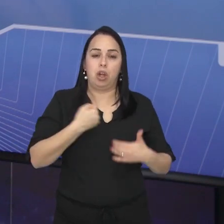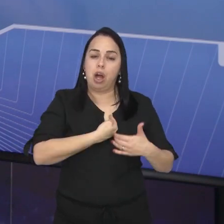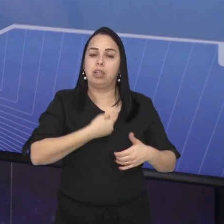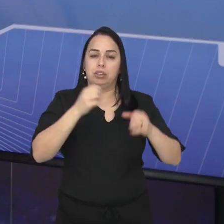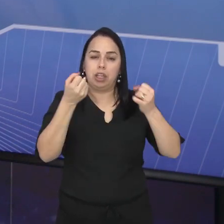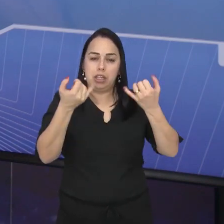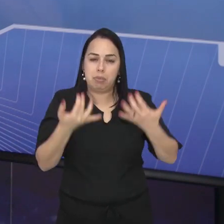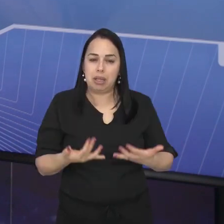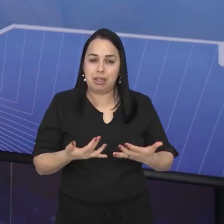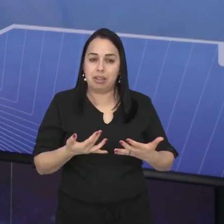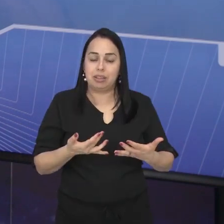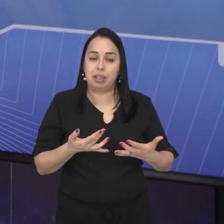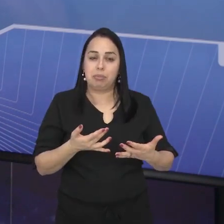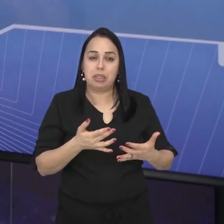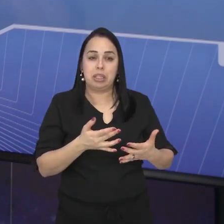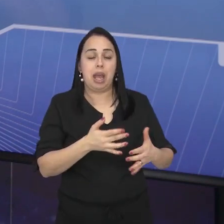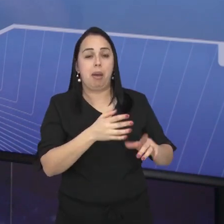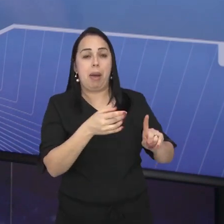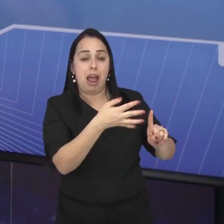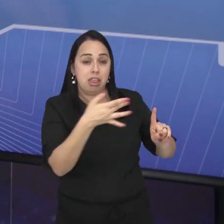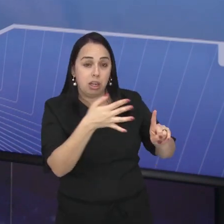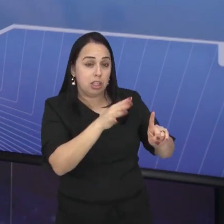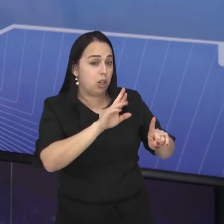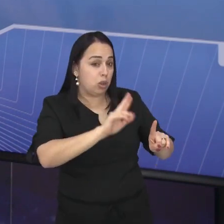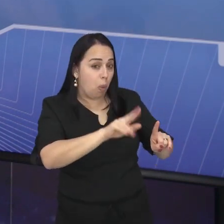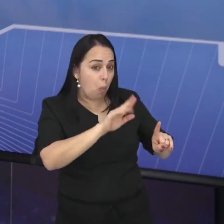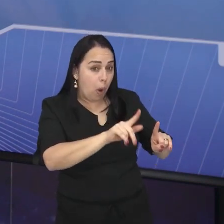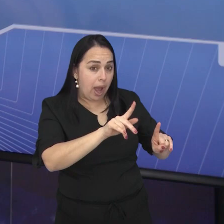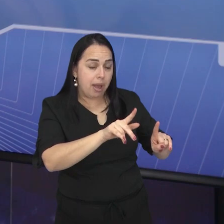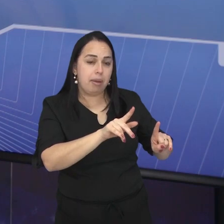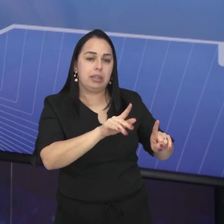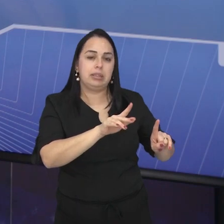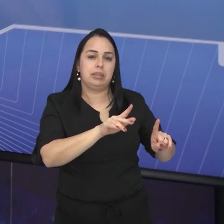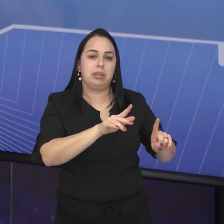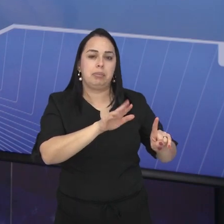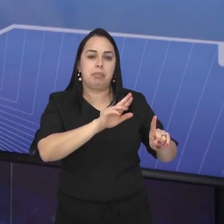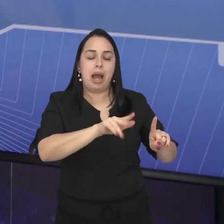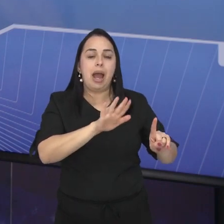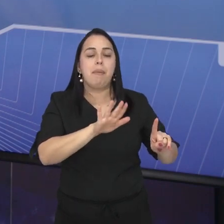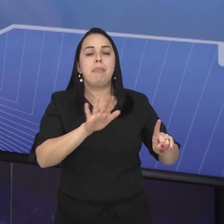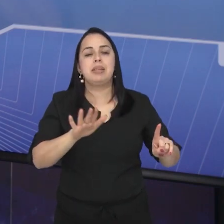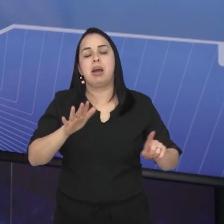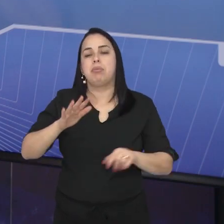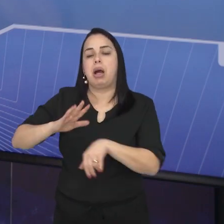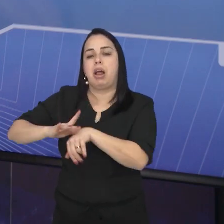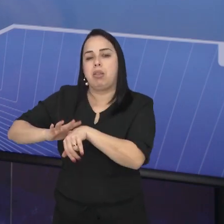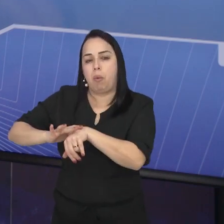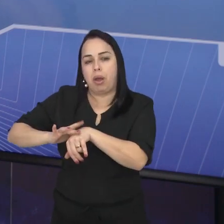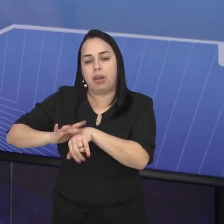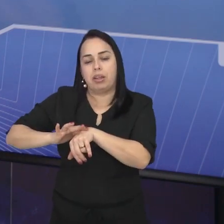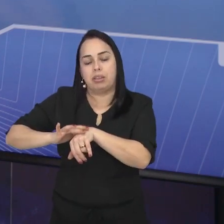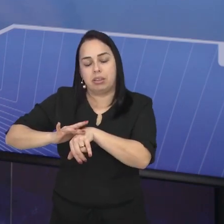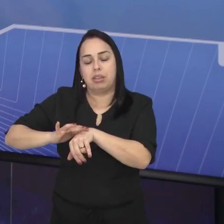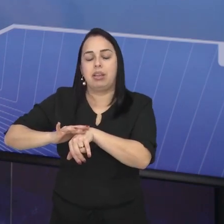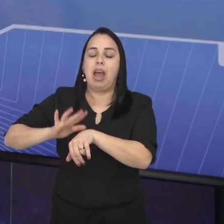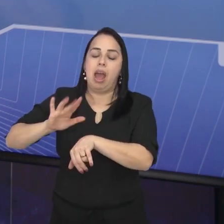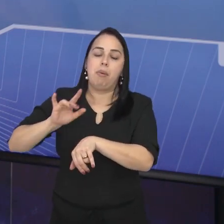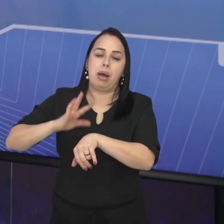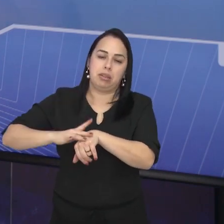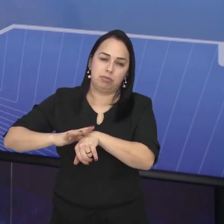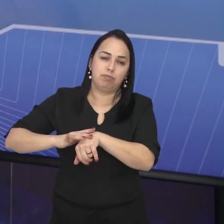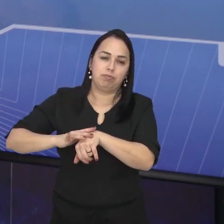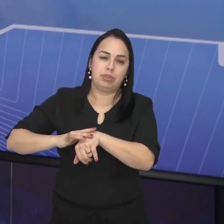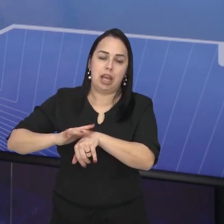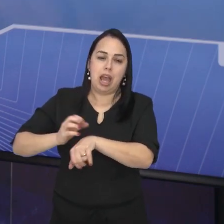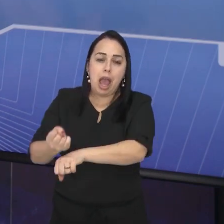falamos, né, não chega a ser uma síndrome, não é uma síndrome, né, no burnout, mas ele trata-se, sim, de uma